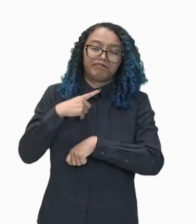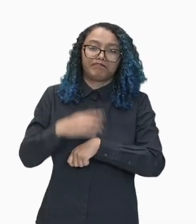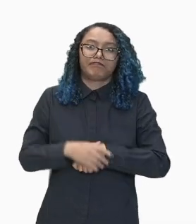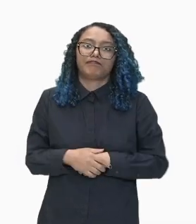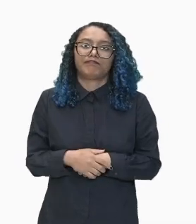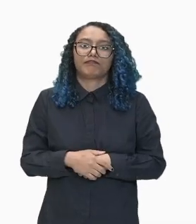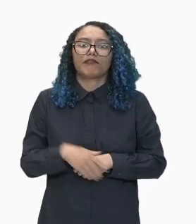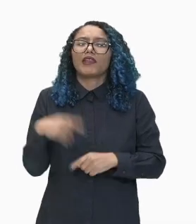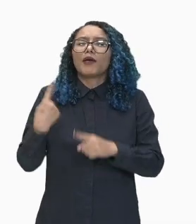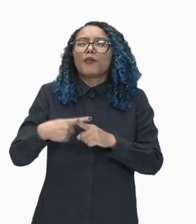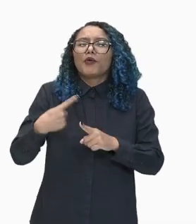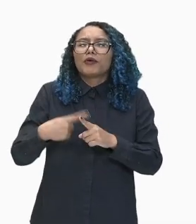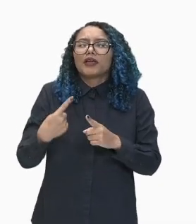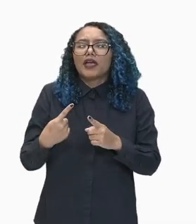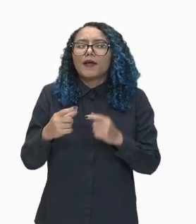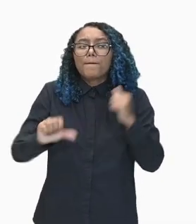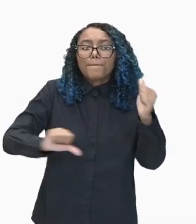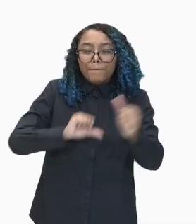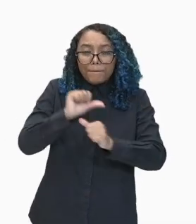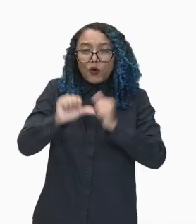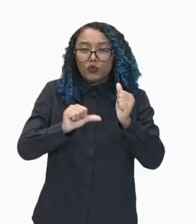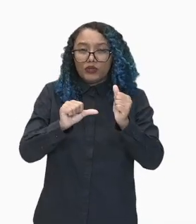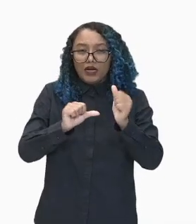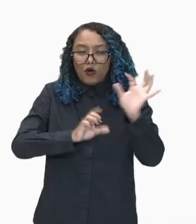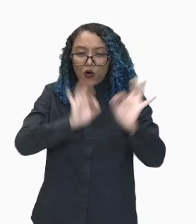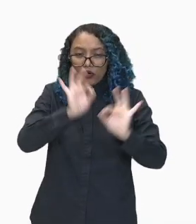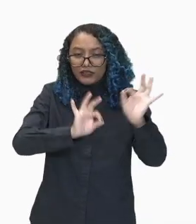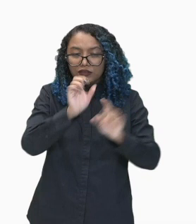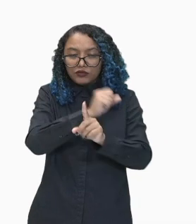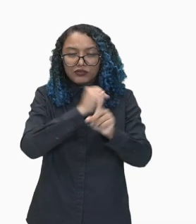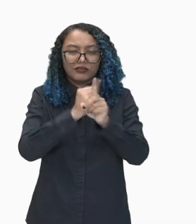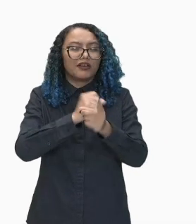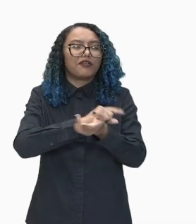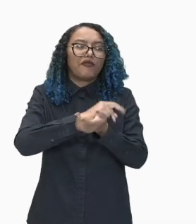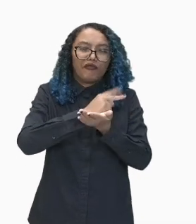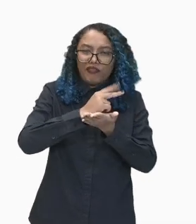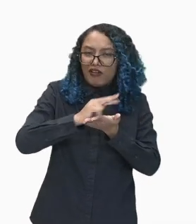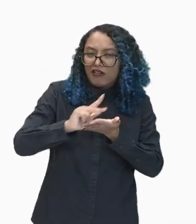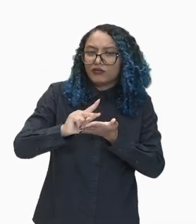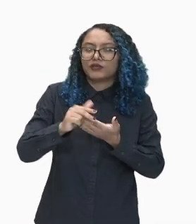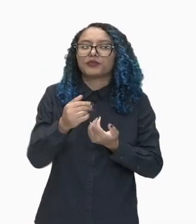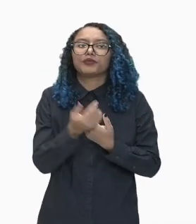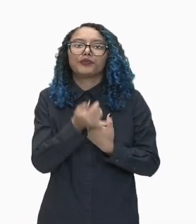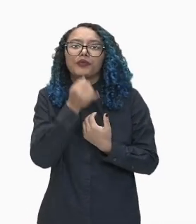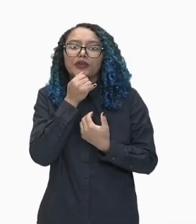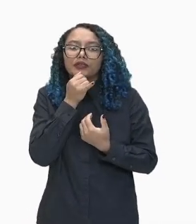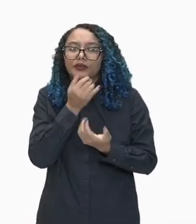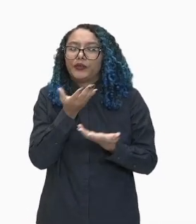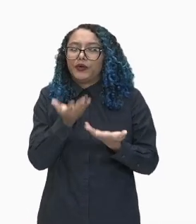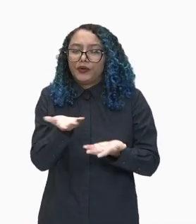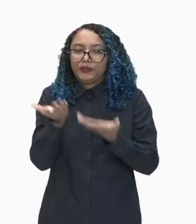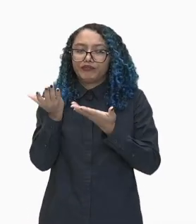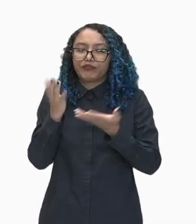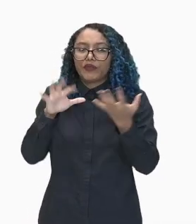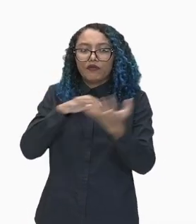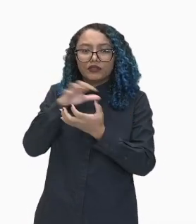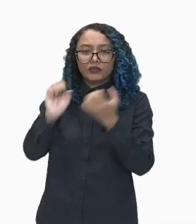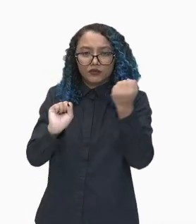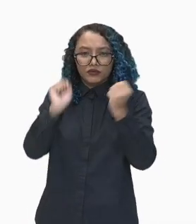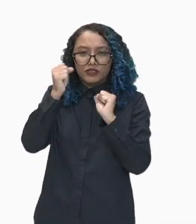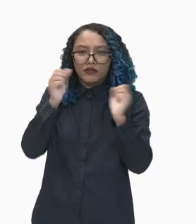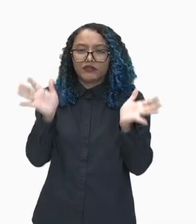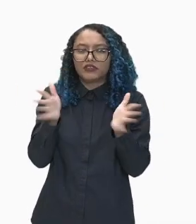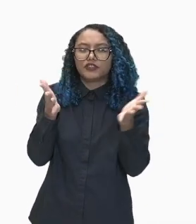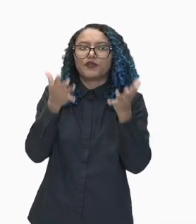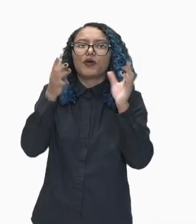vamos mudar toda a questão de estrutura social, né, etc. Então vejam lá, a Revolução Industrial promoveu